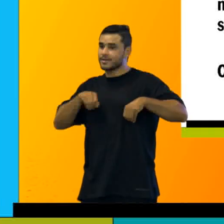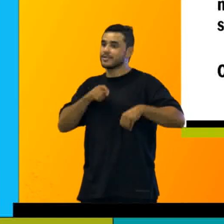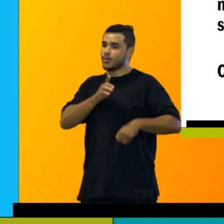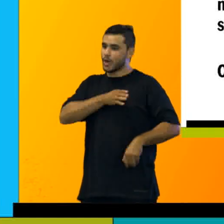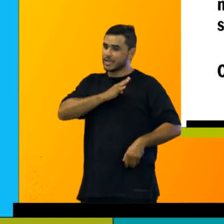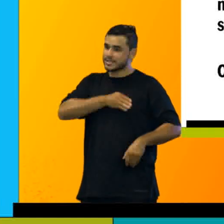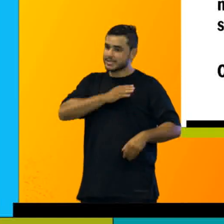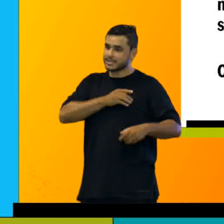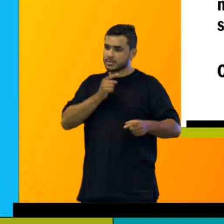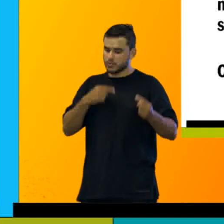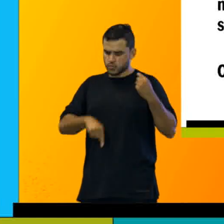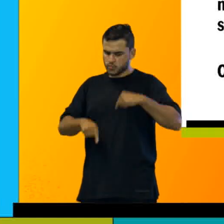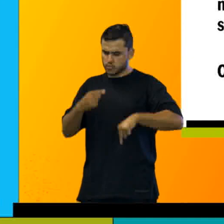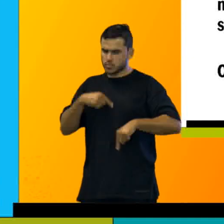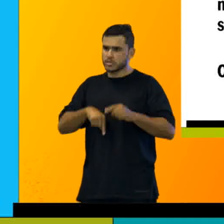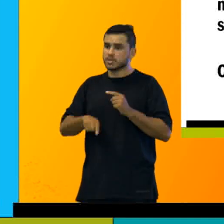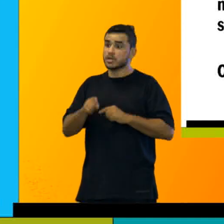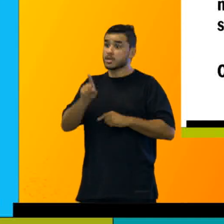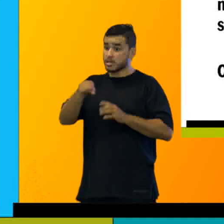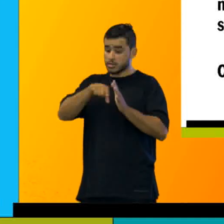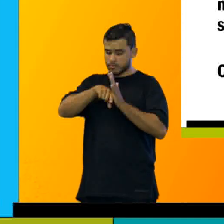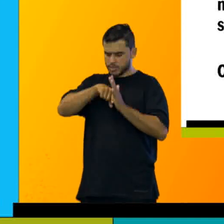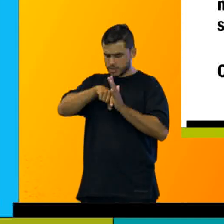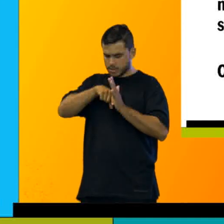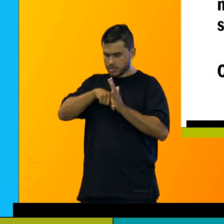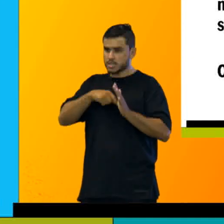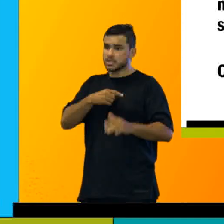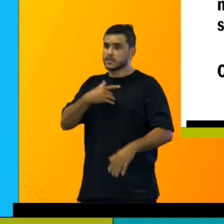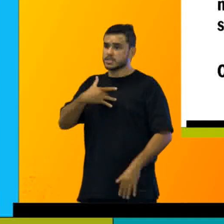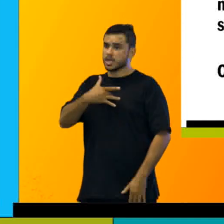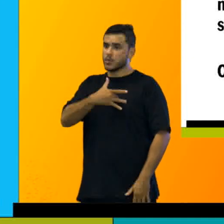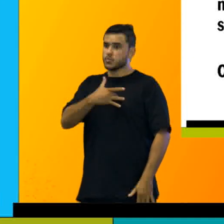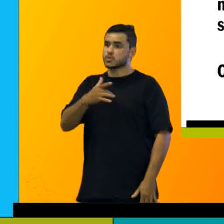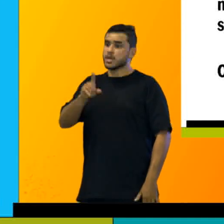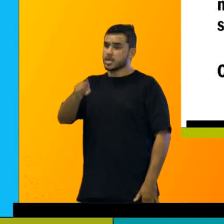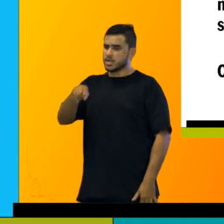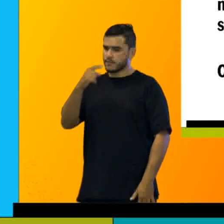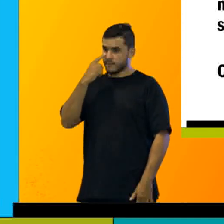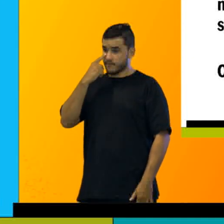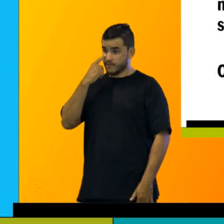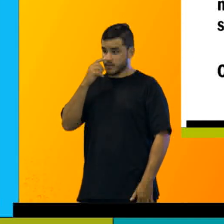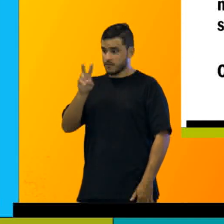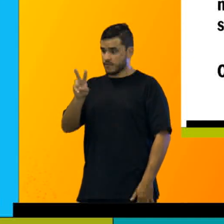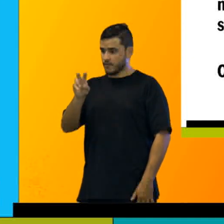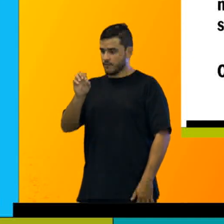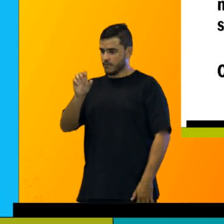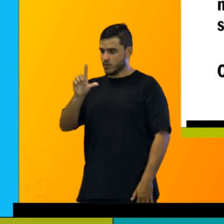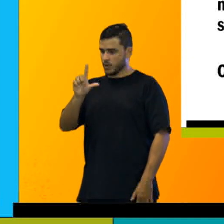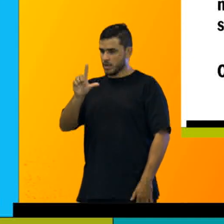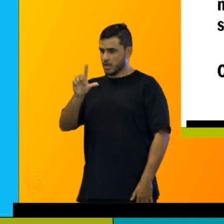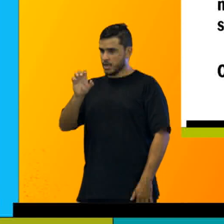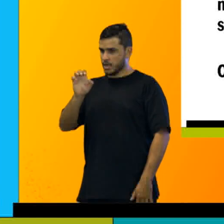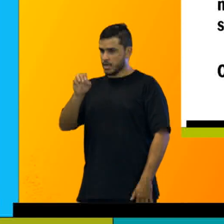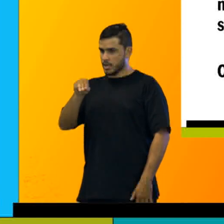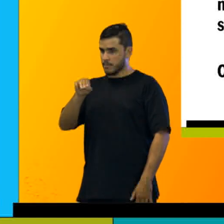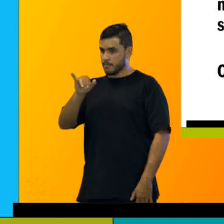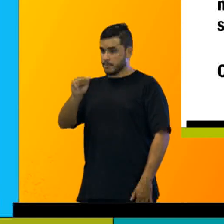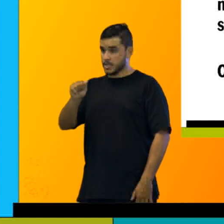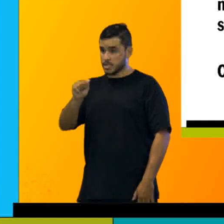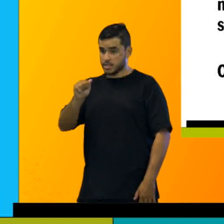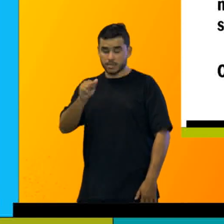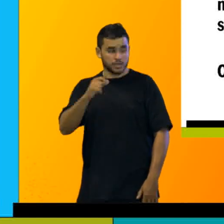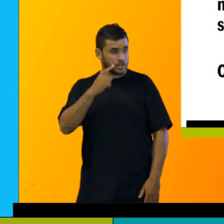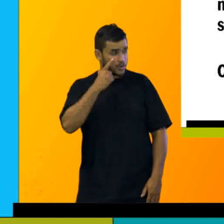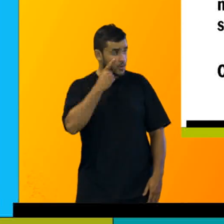quando se pretende estimar o número total N. Ei, competência 5 é álgebra. Vai percebendo que ele vai dando